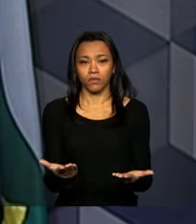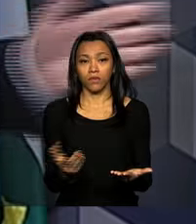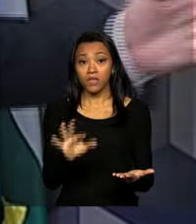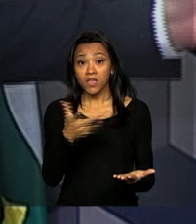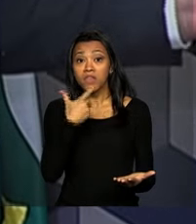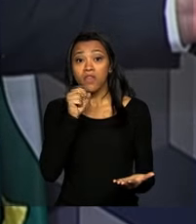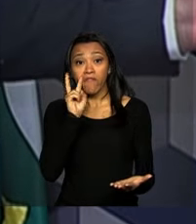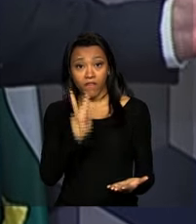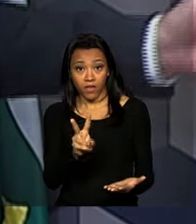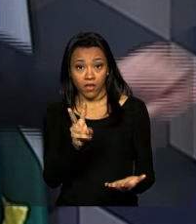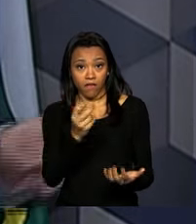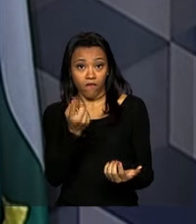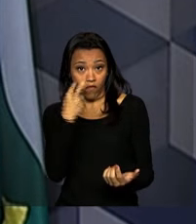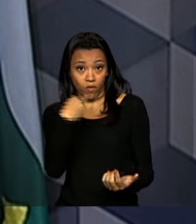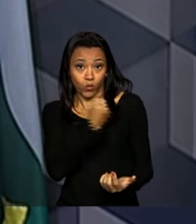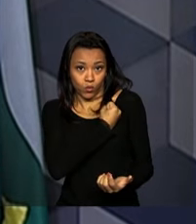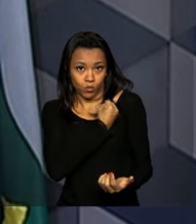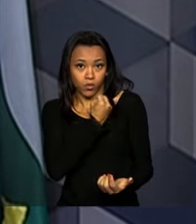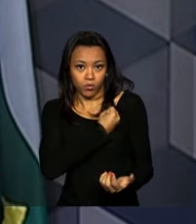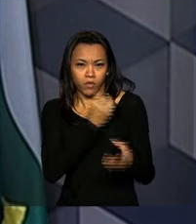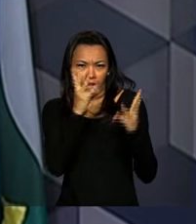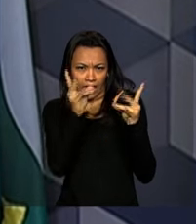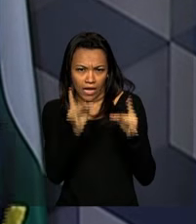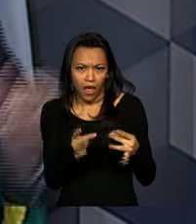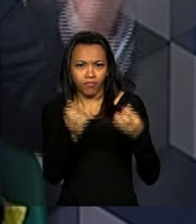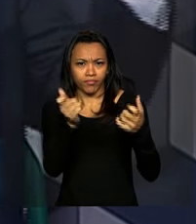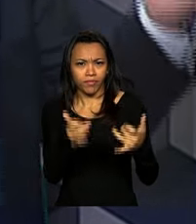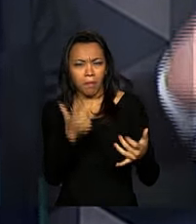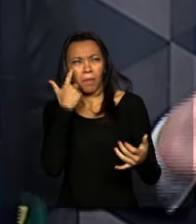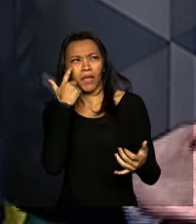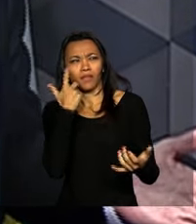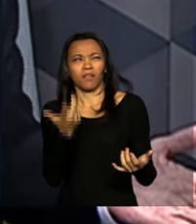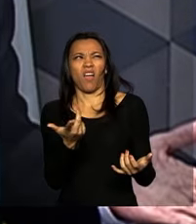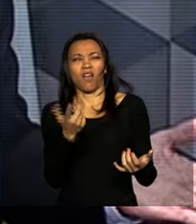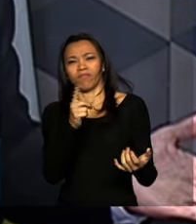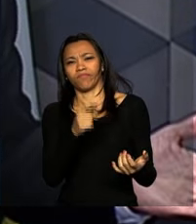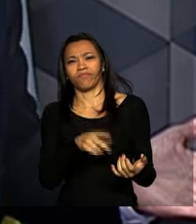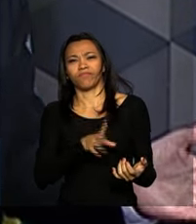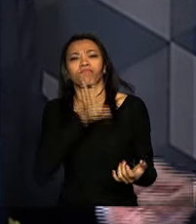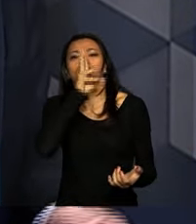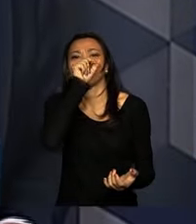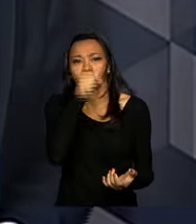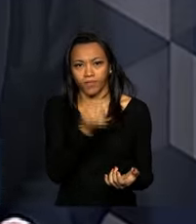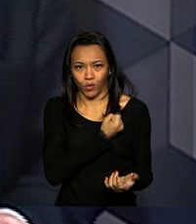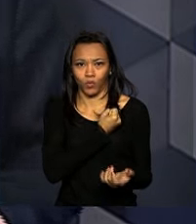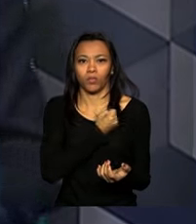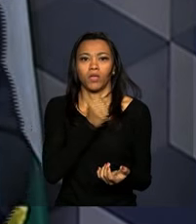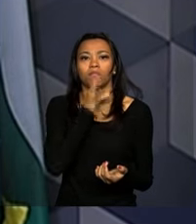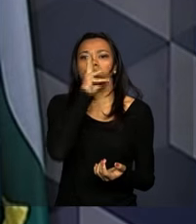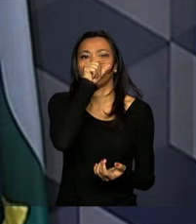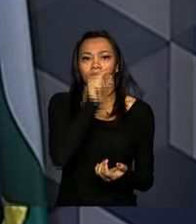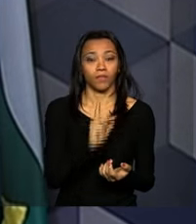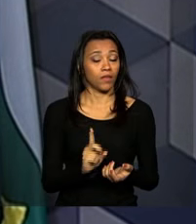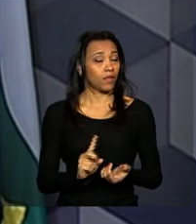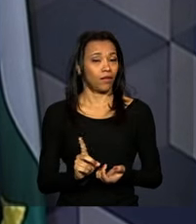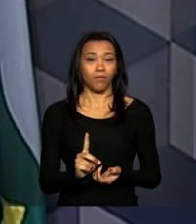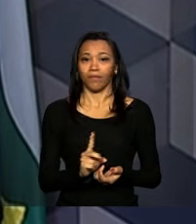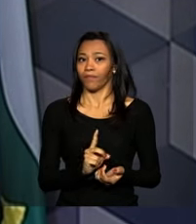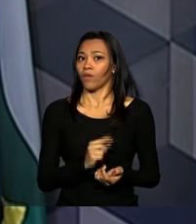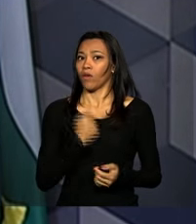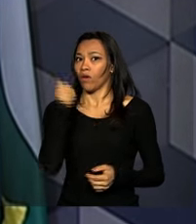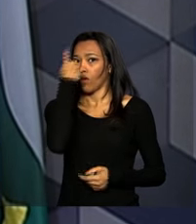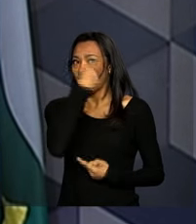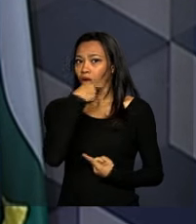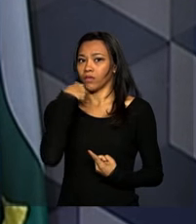quem vê os números daqui a pouco, pensam que ele caiu de uma árvore. Não. Aqui foram muitas horas